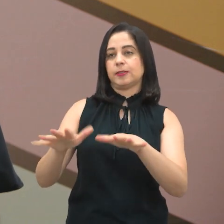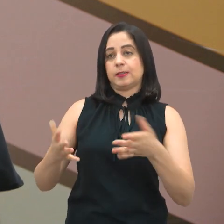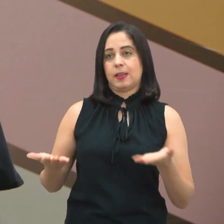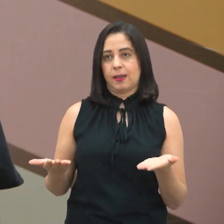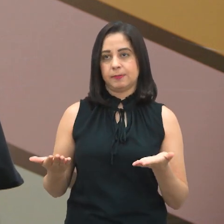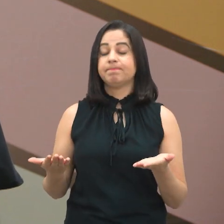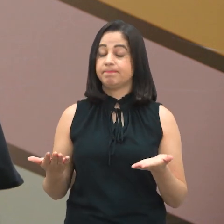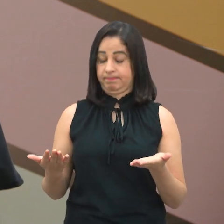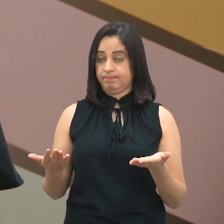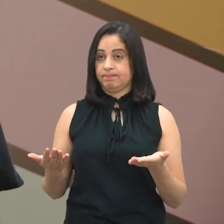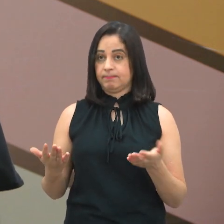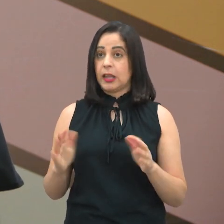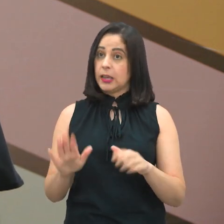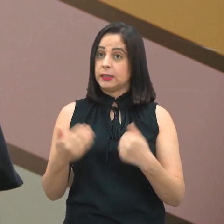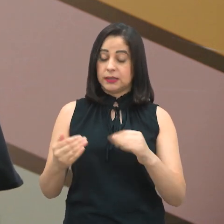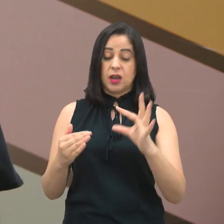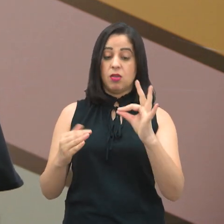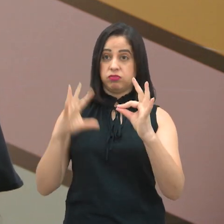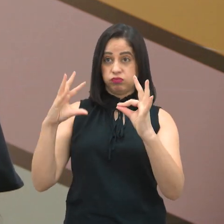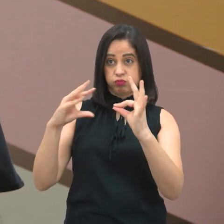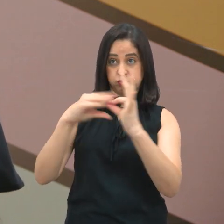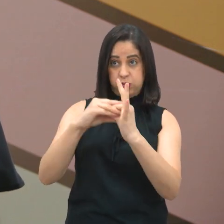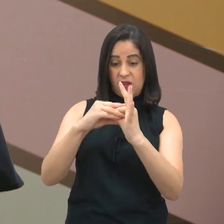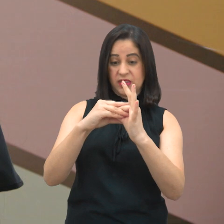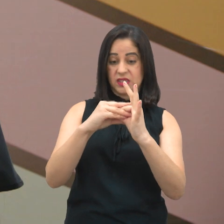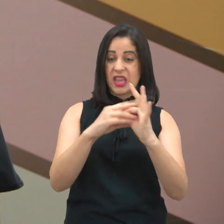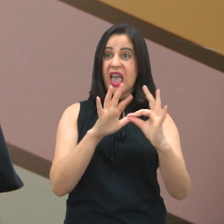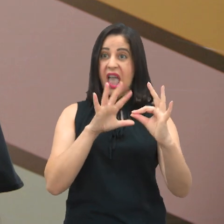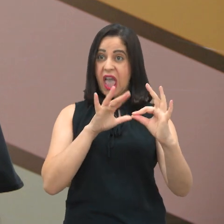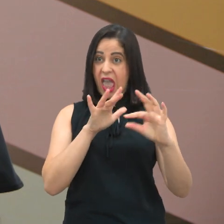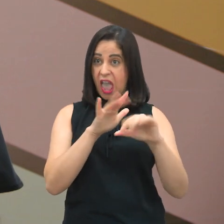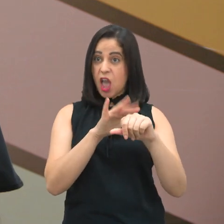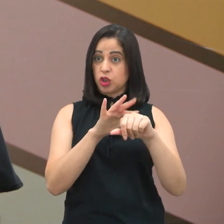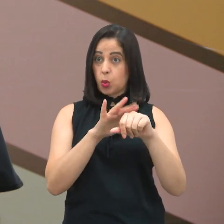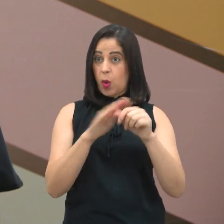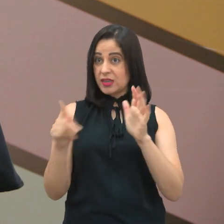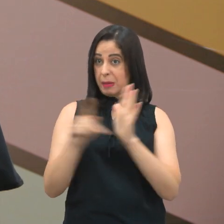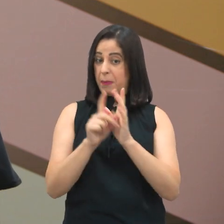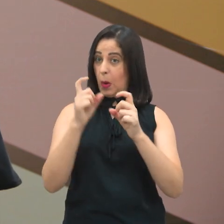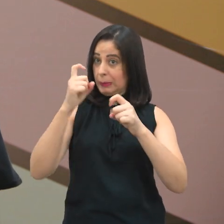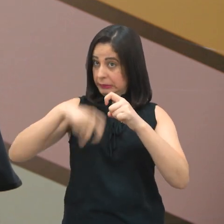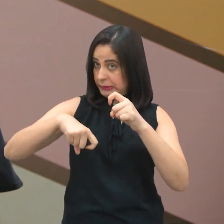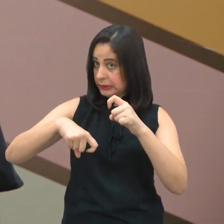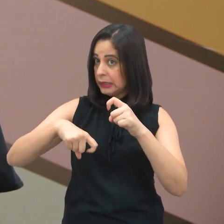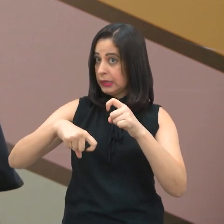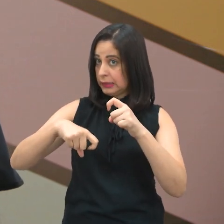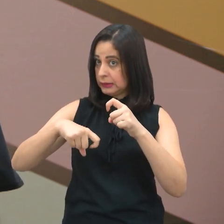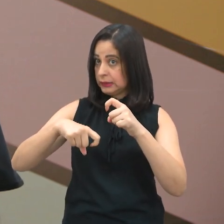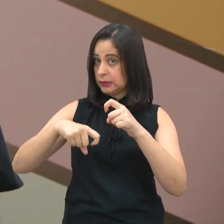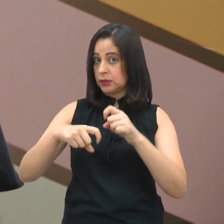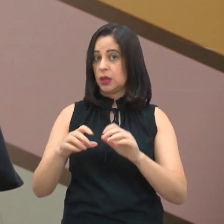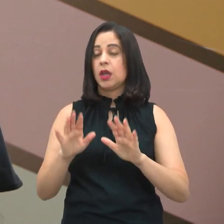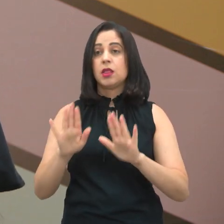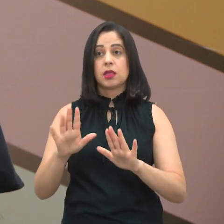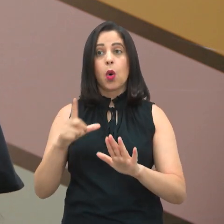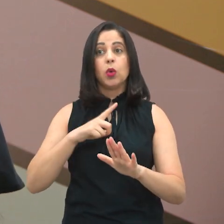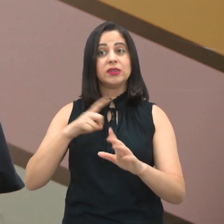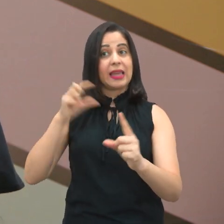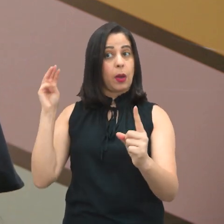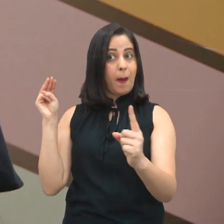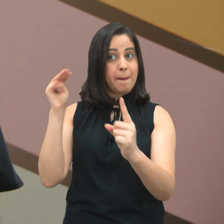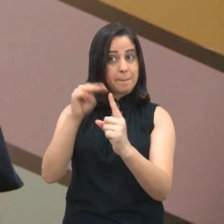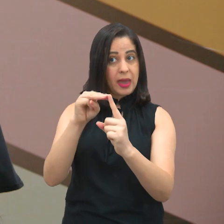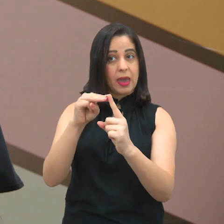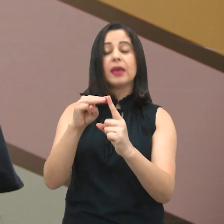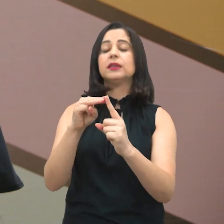delas. E a gente vê que alguns indicadores não melhoraram o que a gente esperava. Entendi. Inclusive, tem uma meta